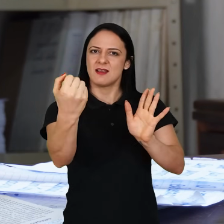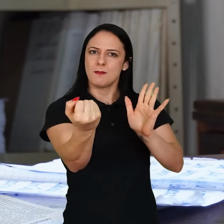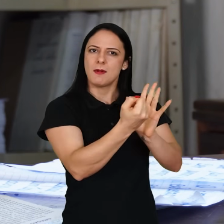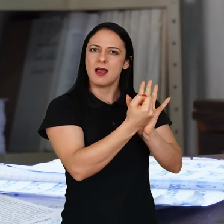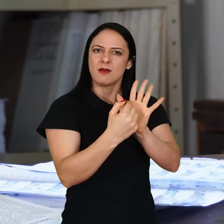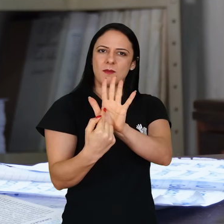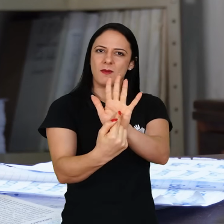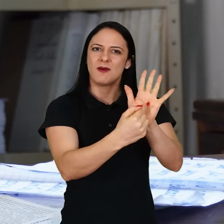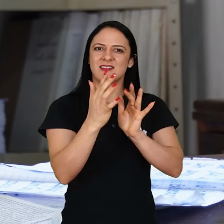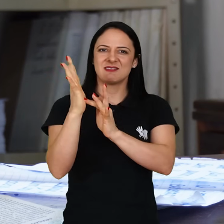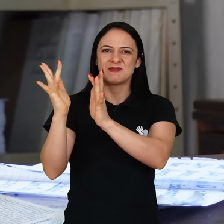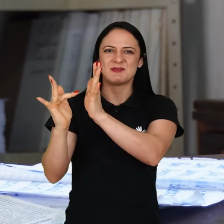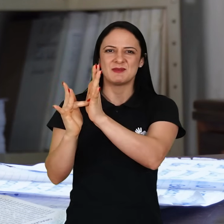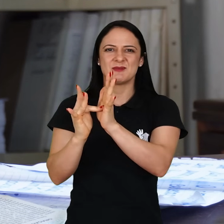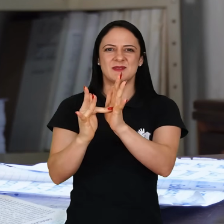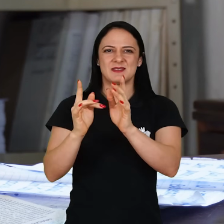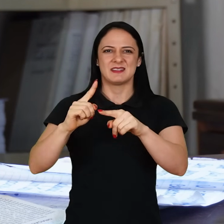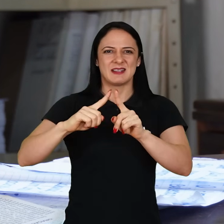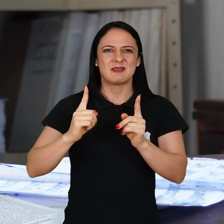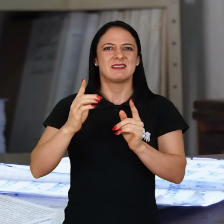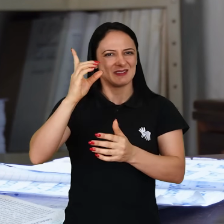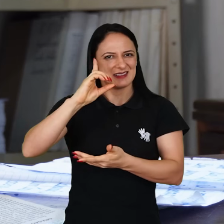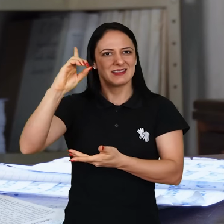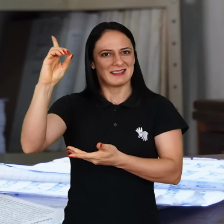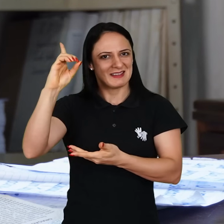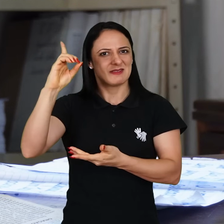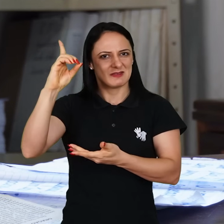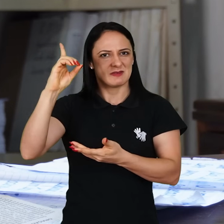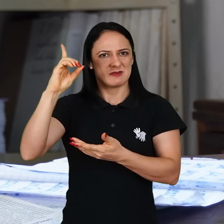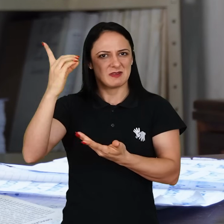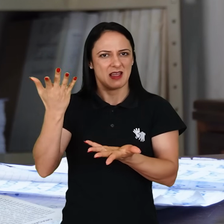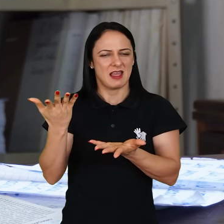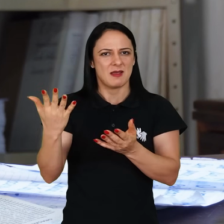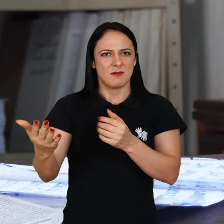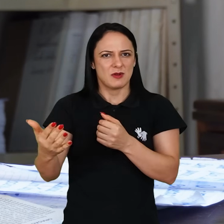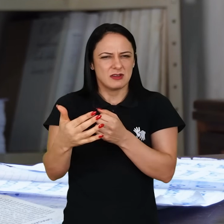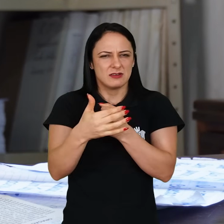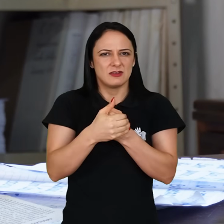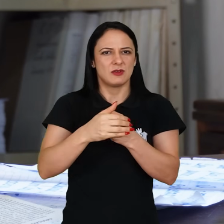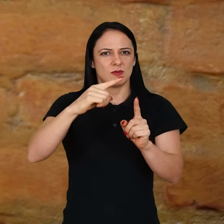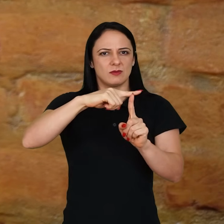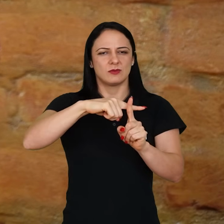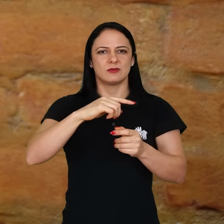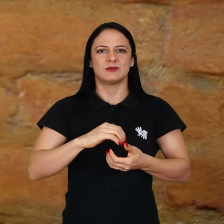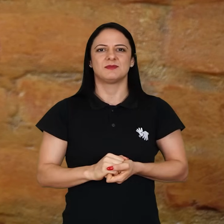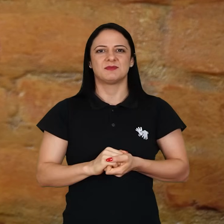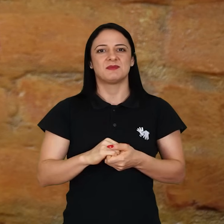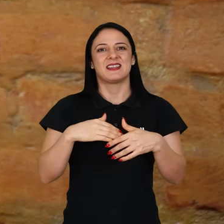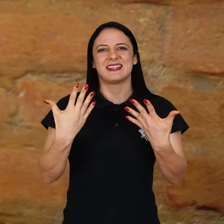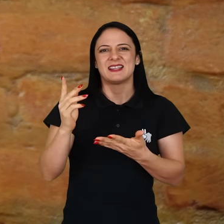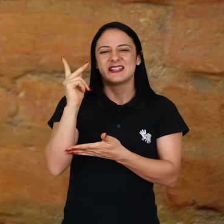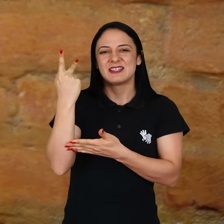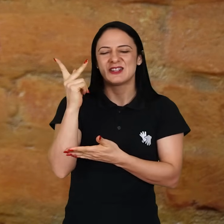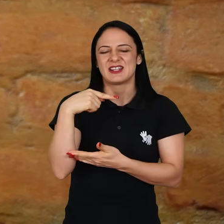Cristo. Então Deus não deixou que aquela cruz queimasse. É Deus, é a fé, não queimou. Então é